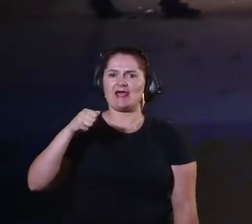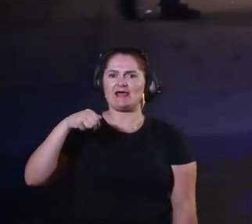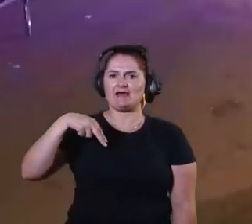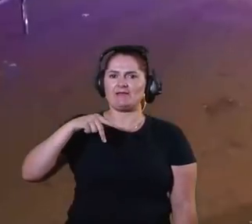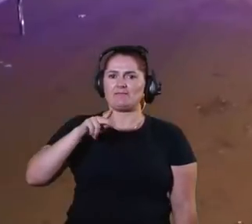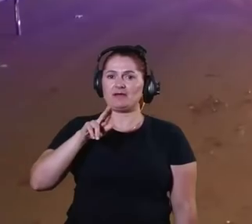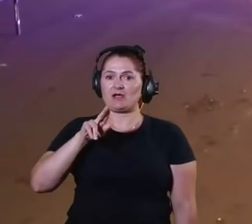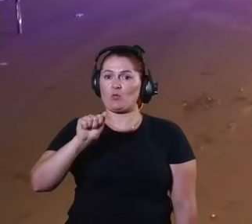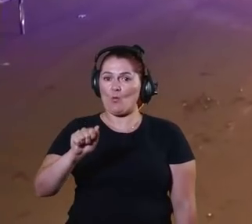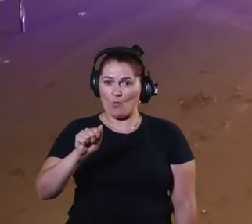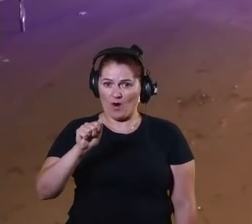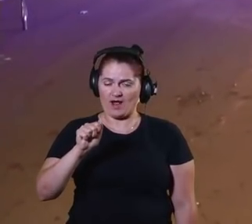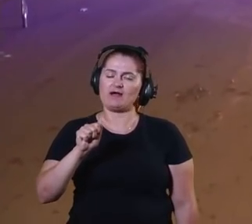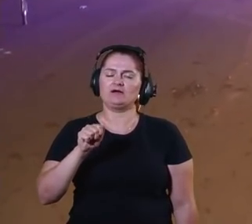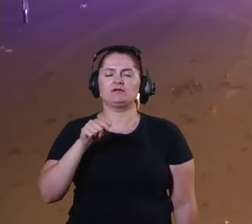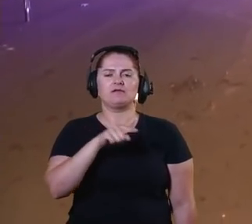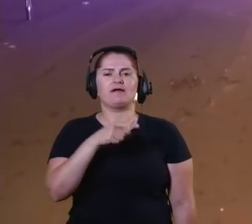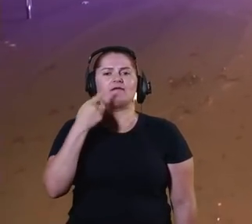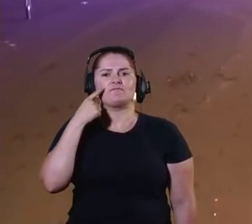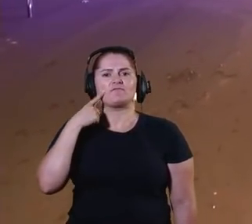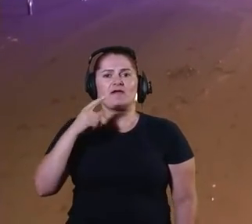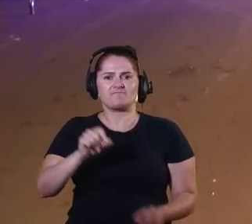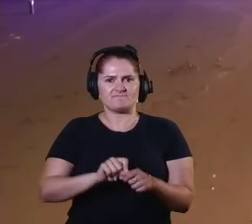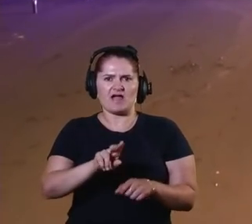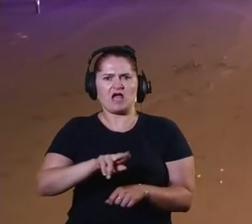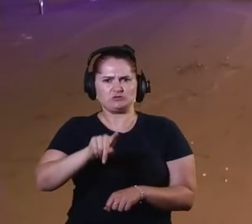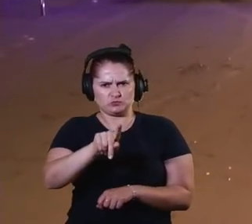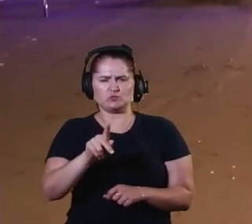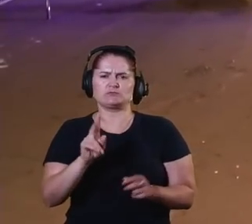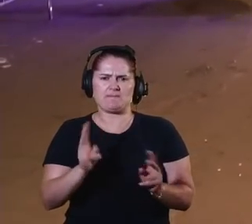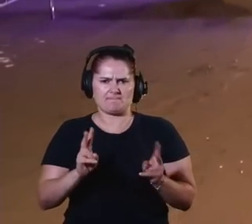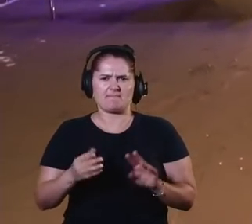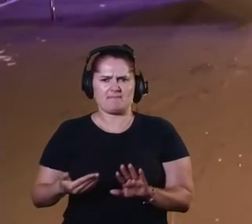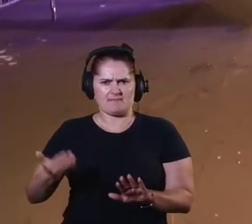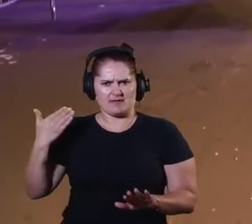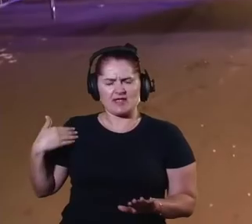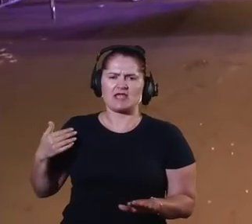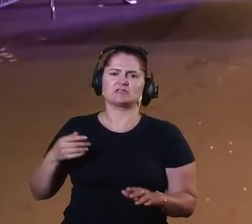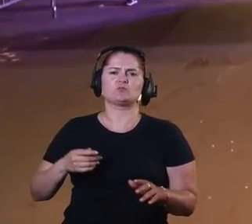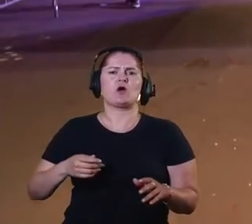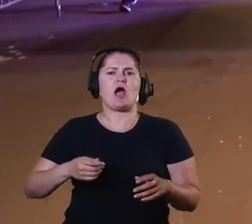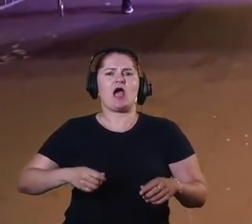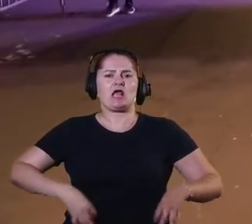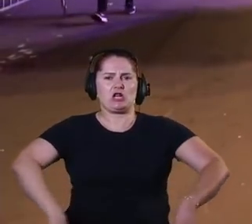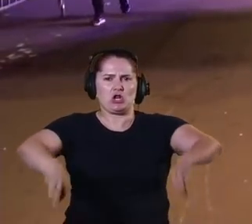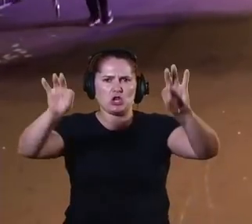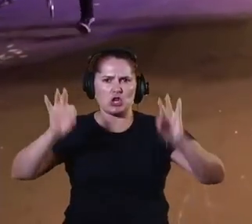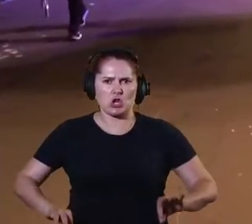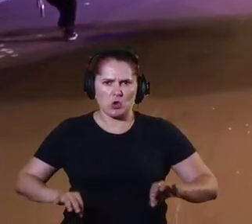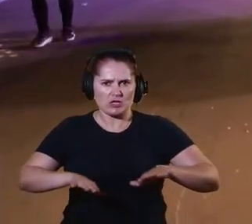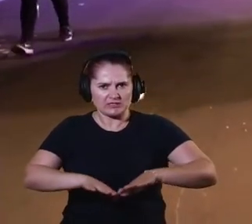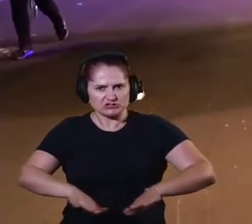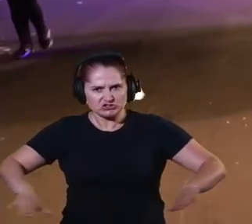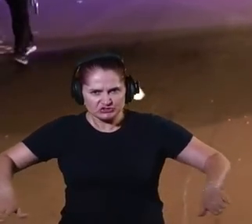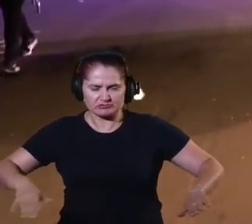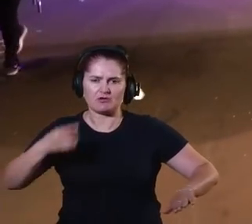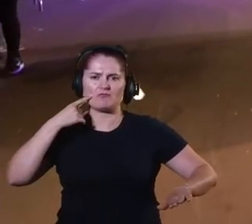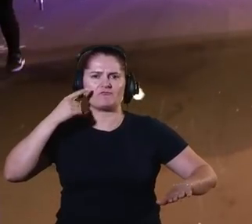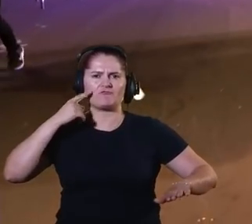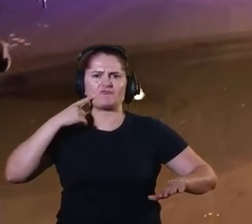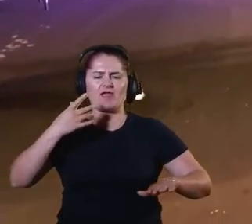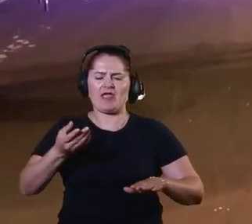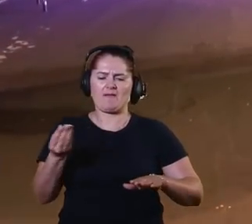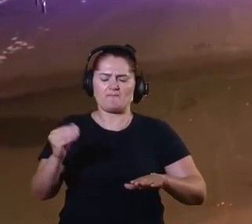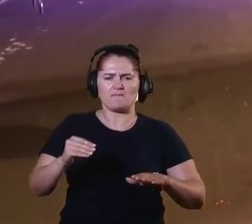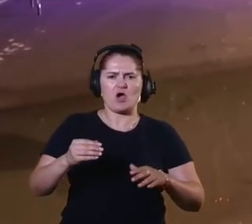aquilo e colocavam uma lona no chão, botava ali a produção, feijão, o arroz, né? O soja também se